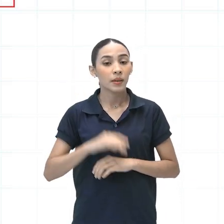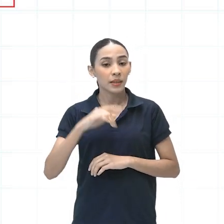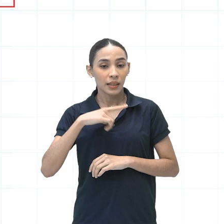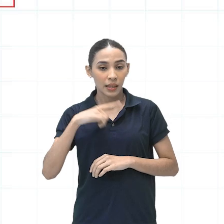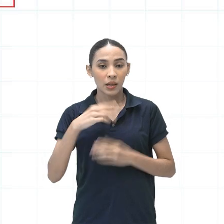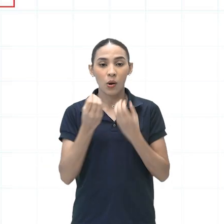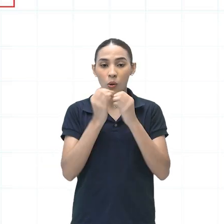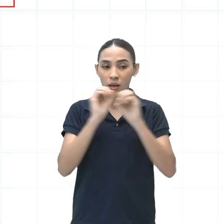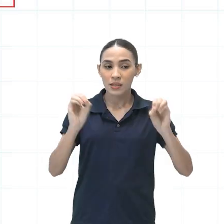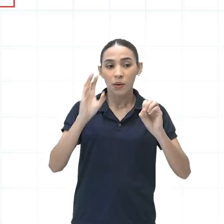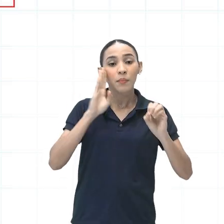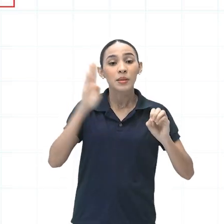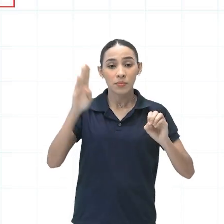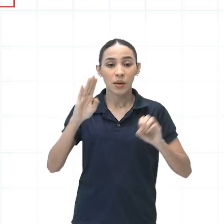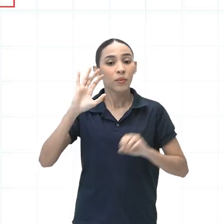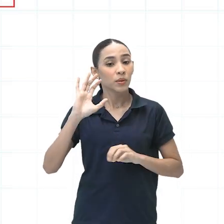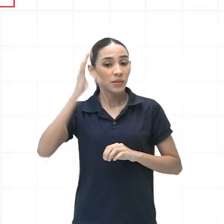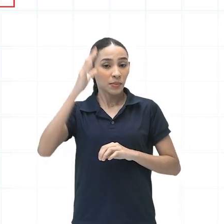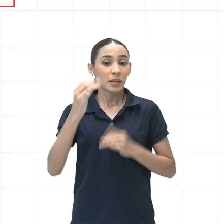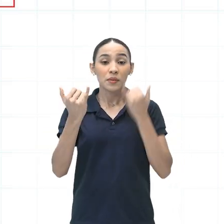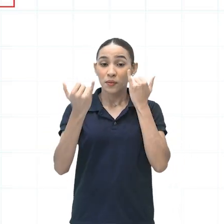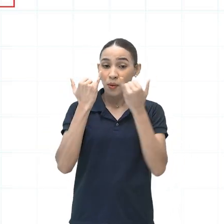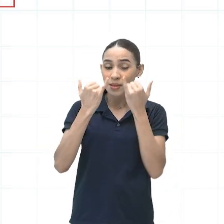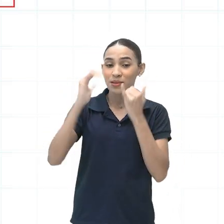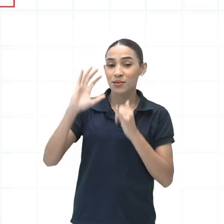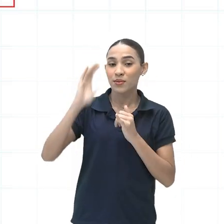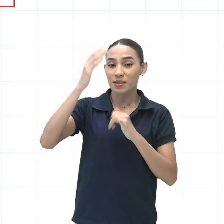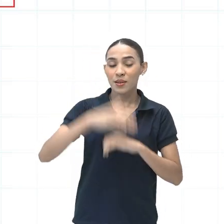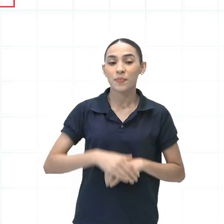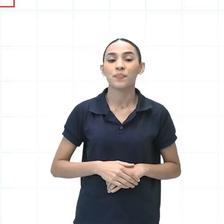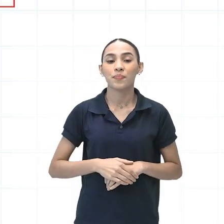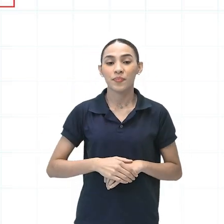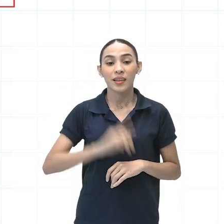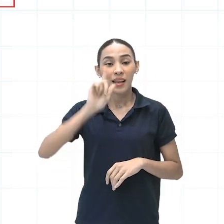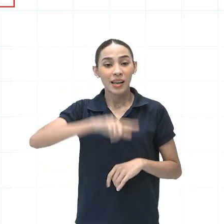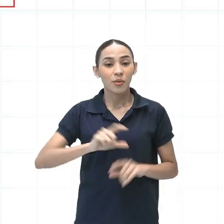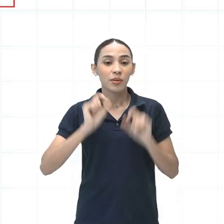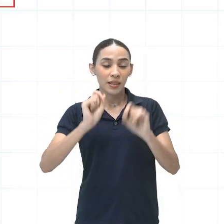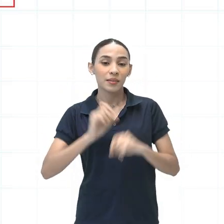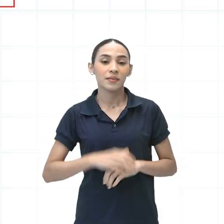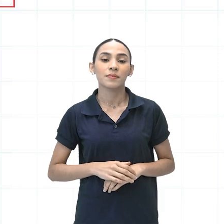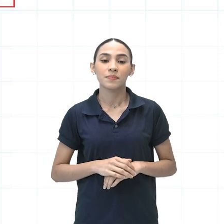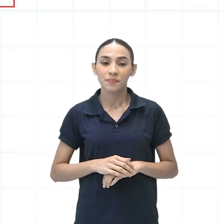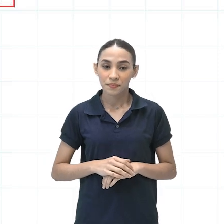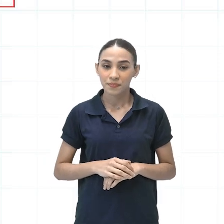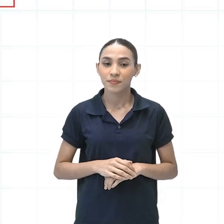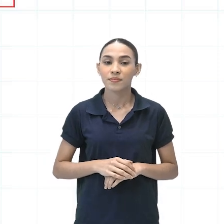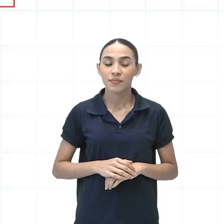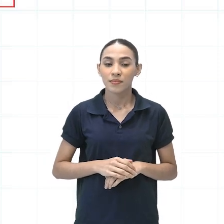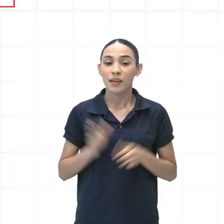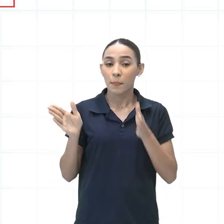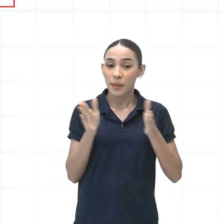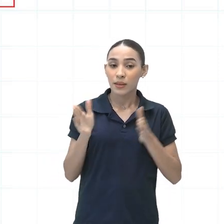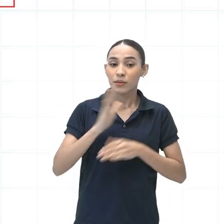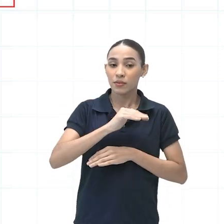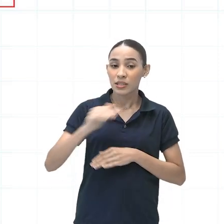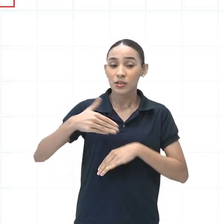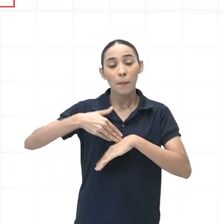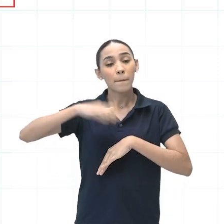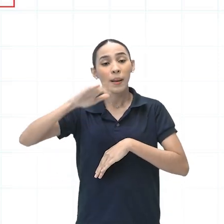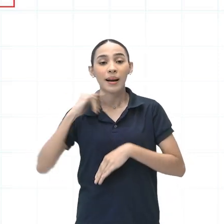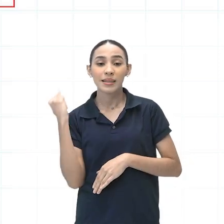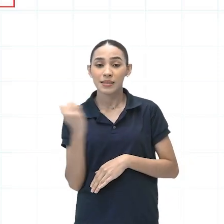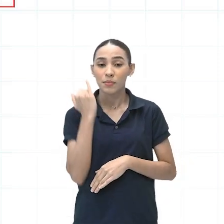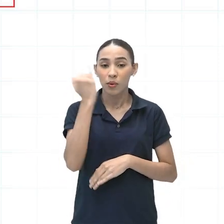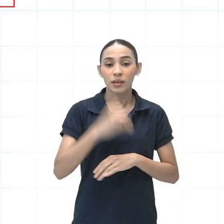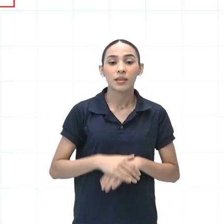principal, traz um acontecimento, uma informação, uma situação, né, que é tornar, né, algo que torna a fase infantil a mais